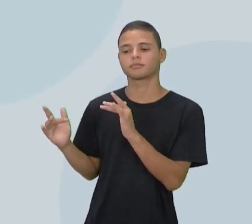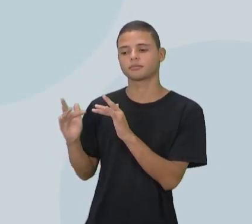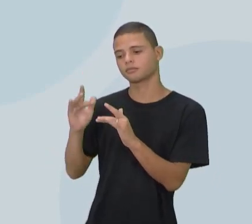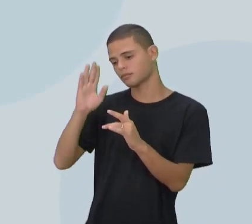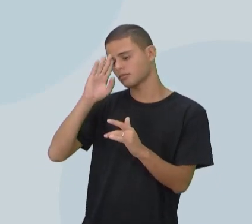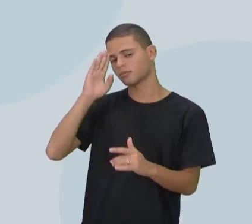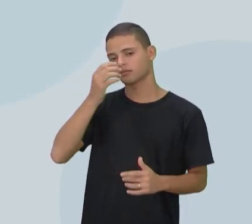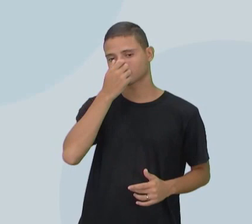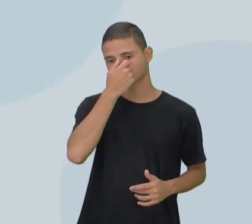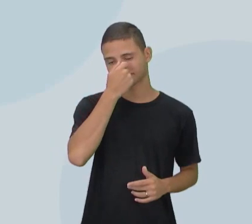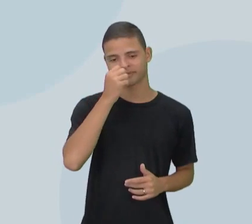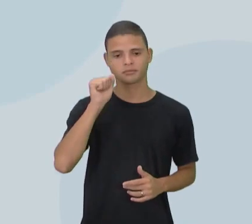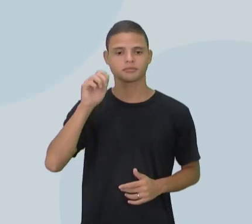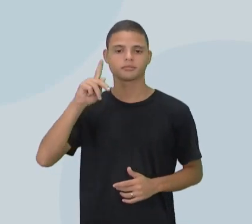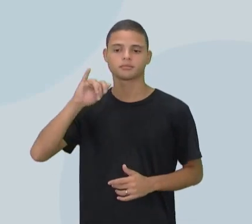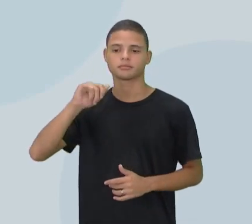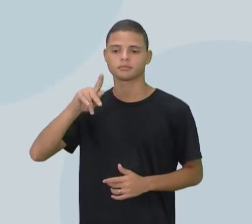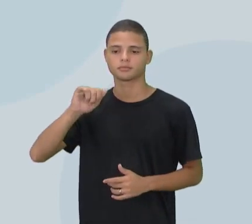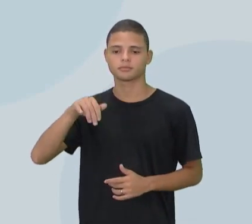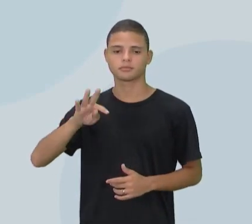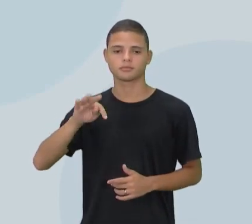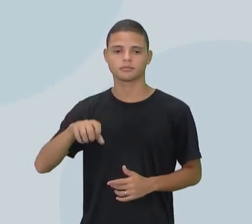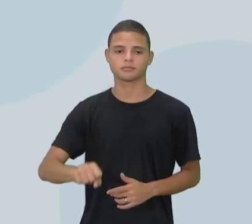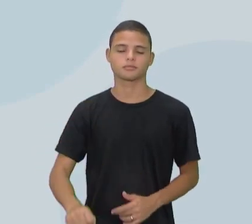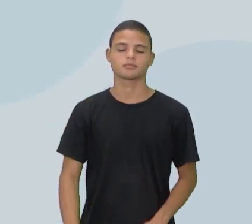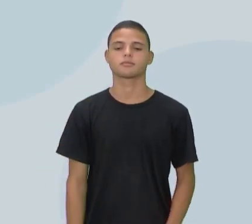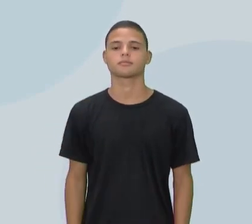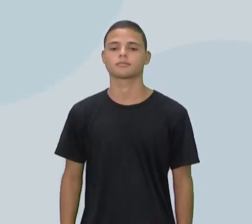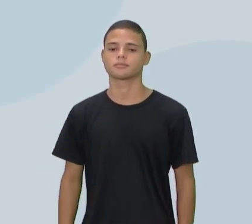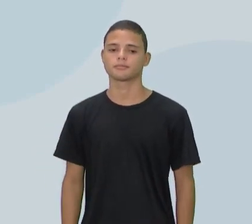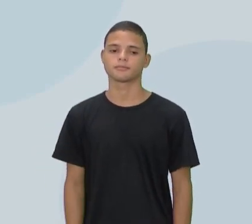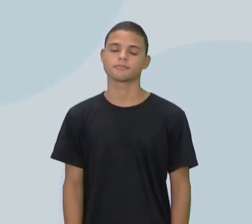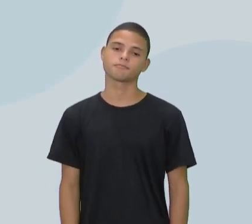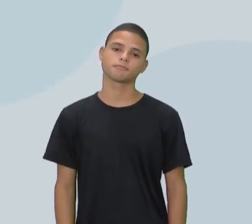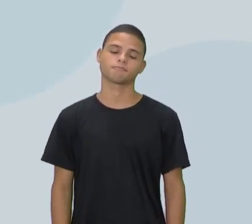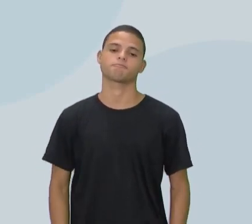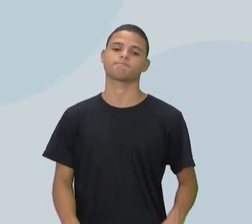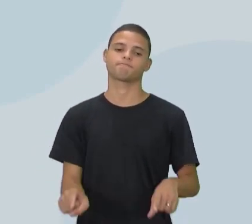contato com esse material à base de amianto. E também